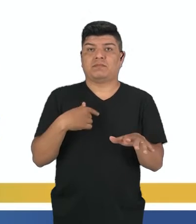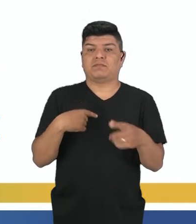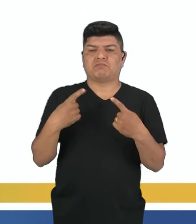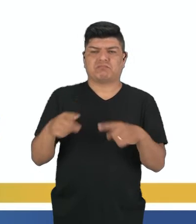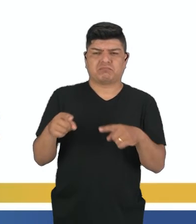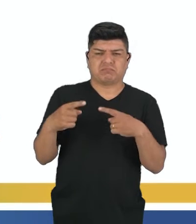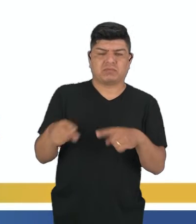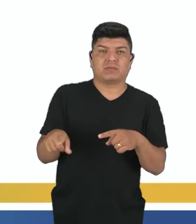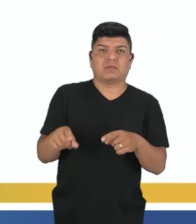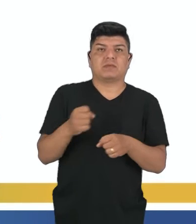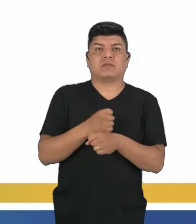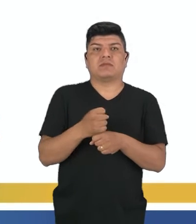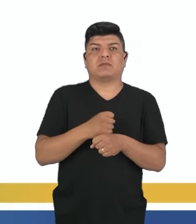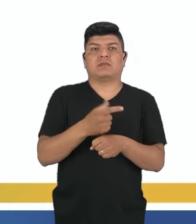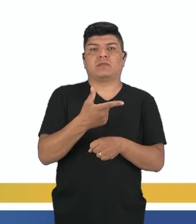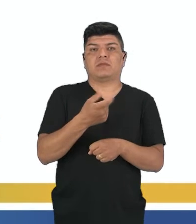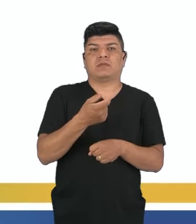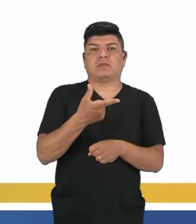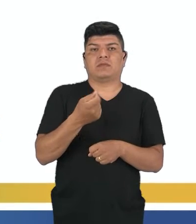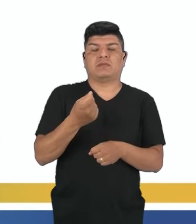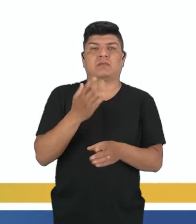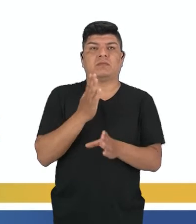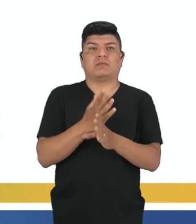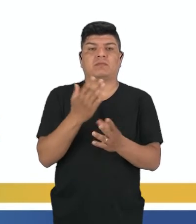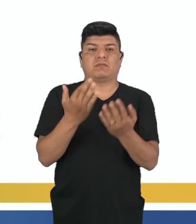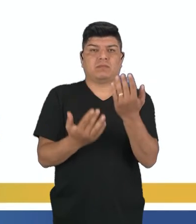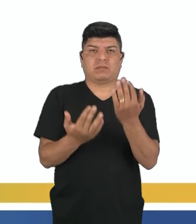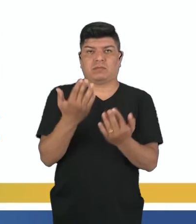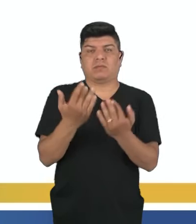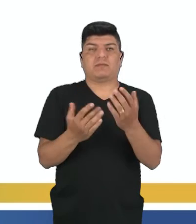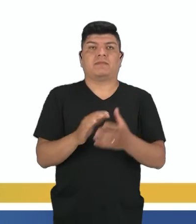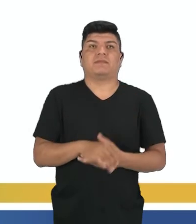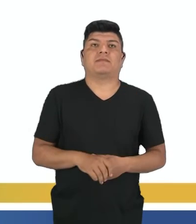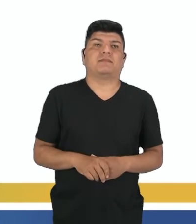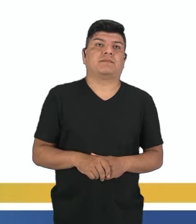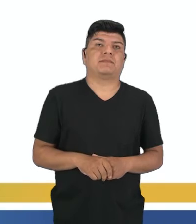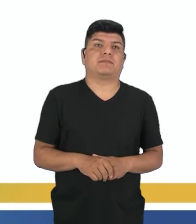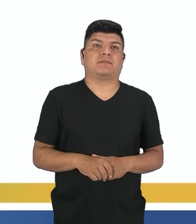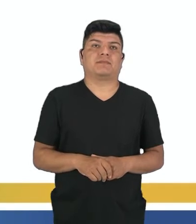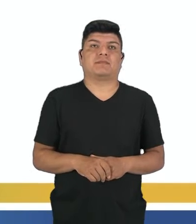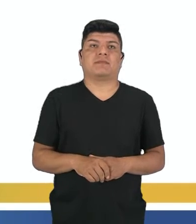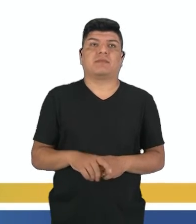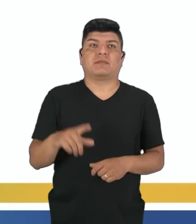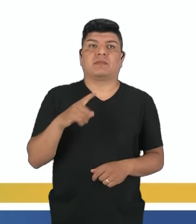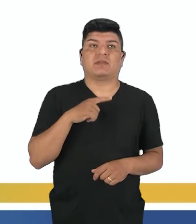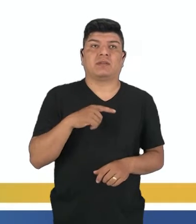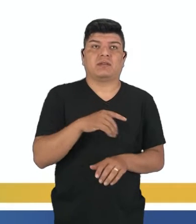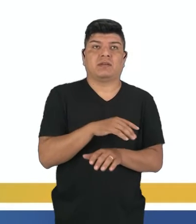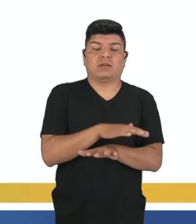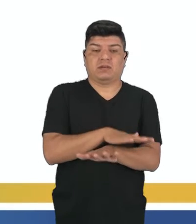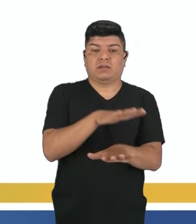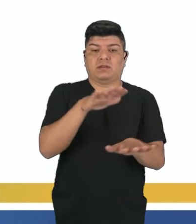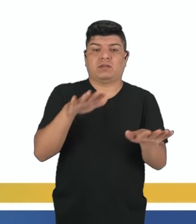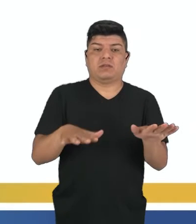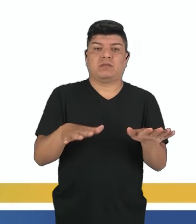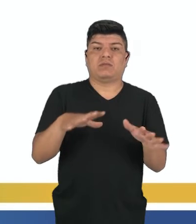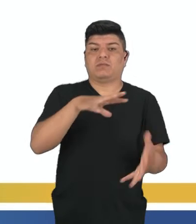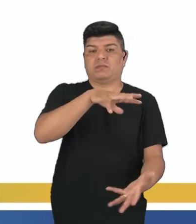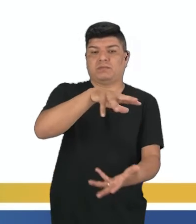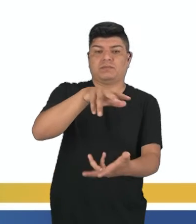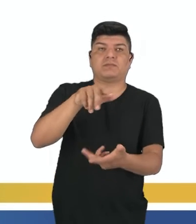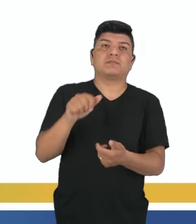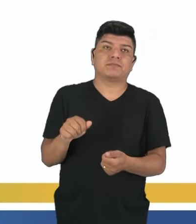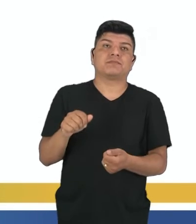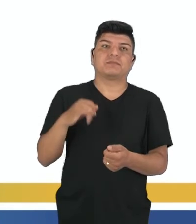maltratado no ano de 2020 devido às queimadas. Bom, e temos os biomas mundiais, né?